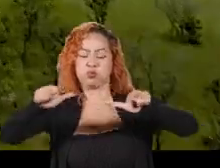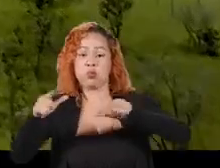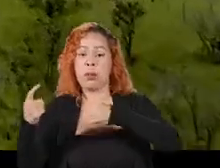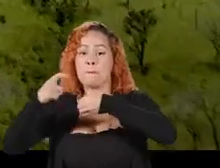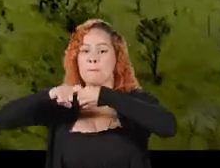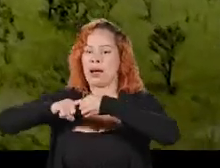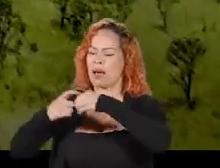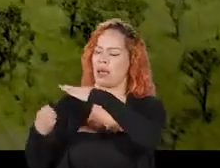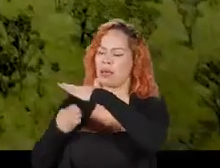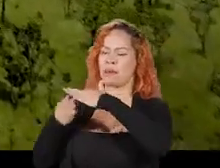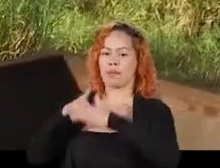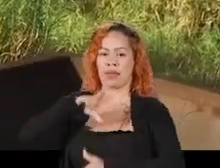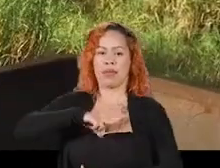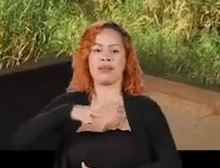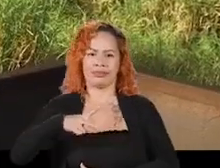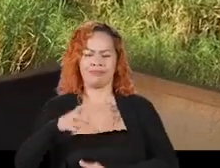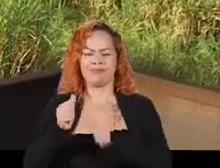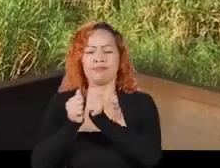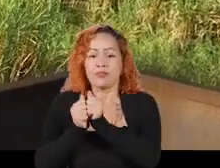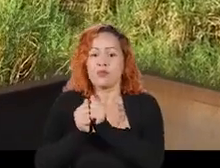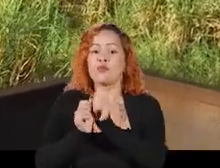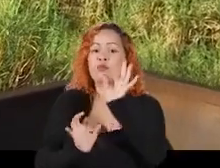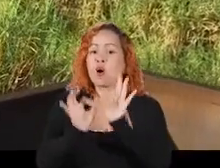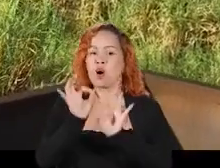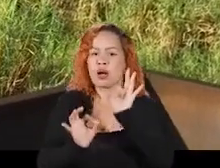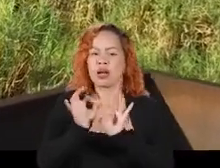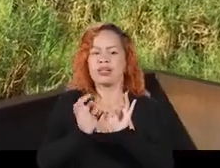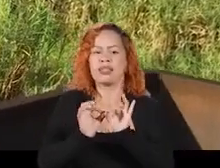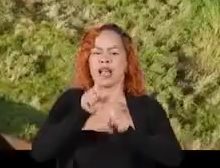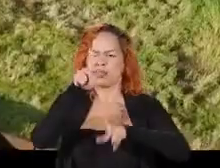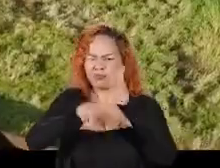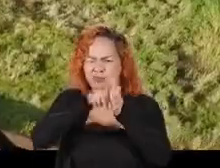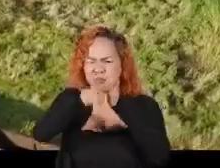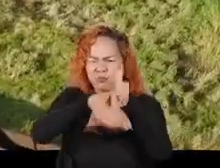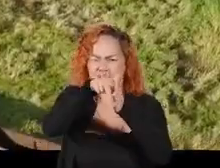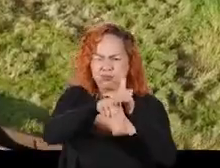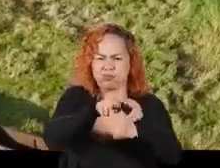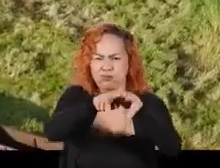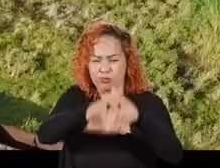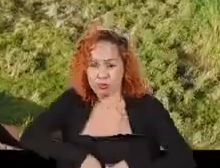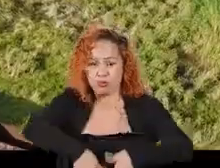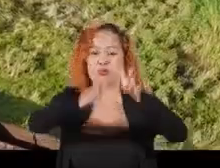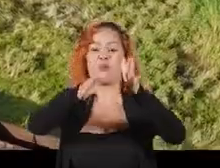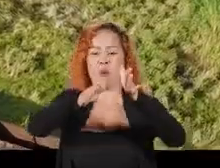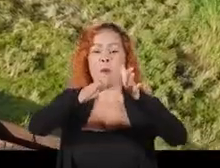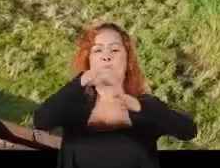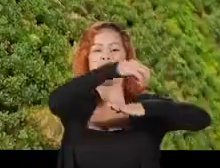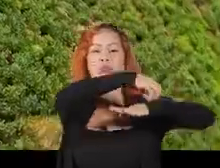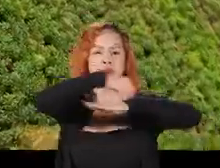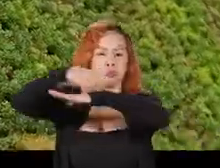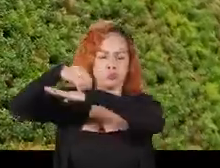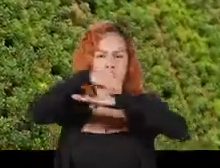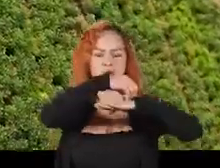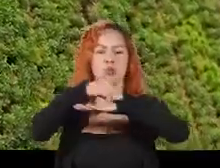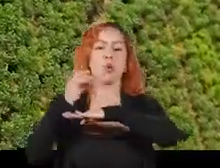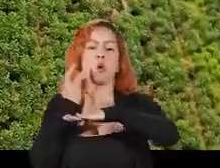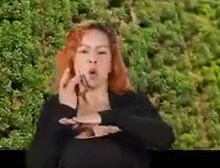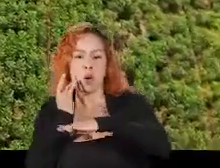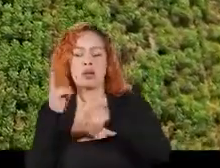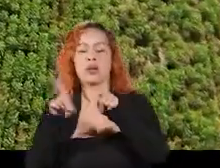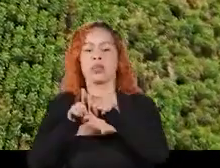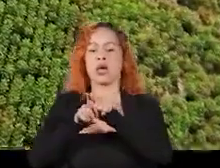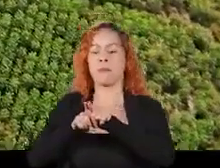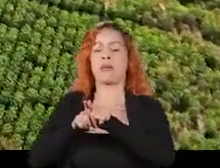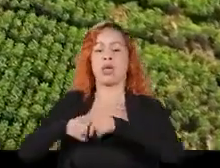em parceria com a iniciativa privada, nós vamos restabelecer o uso da ferrovia, que vai ser usada na mineração, mas também para a